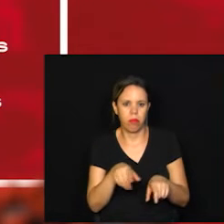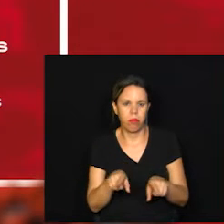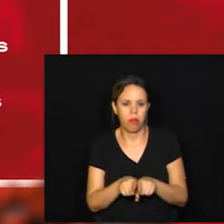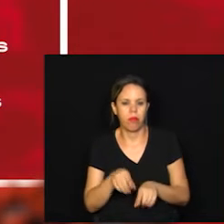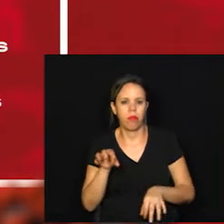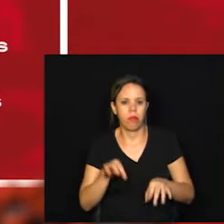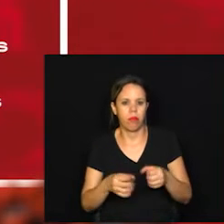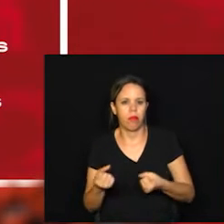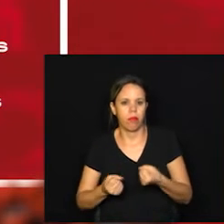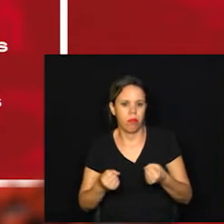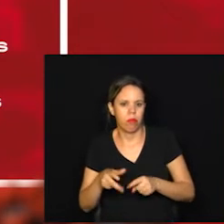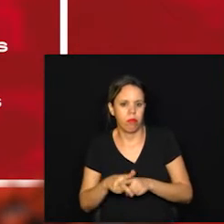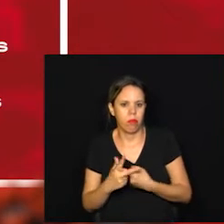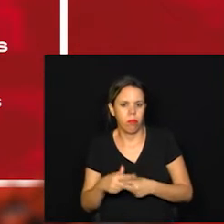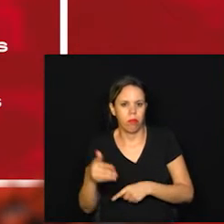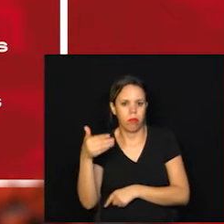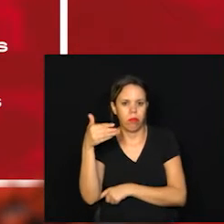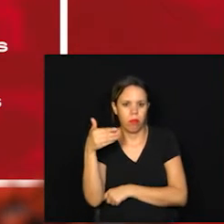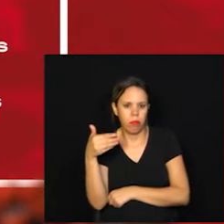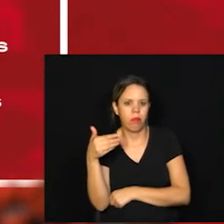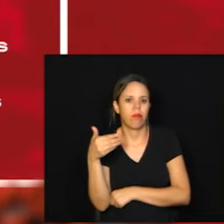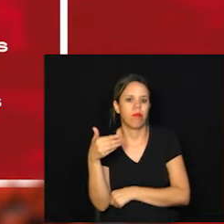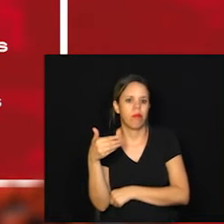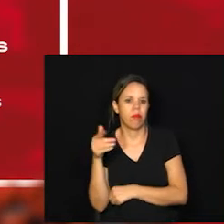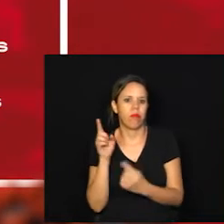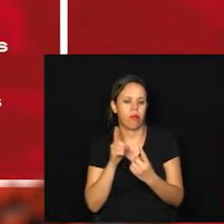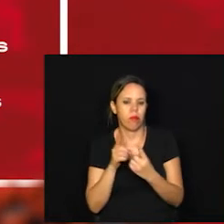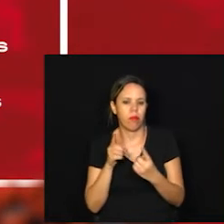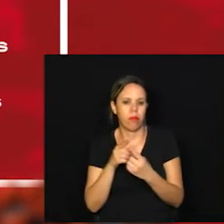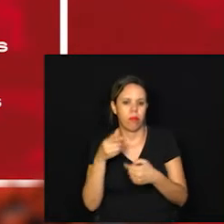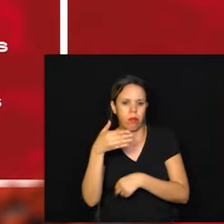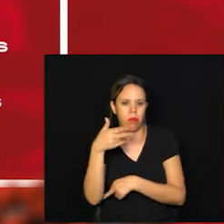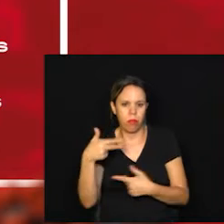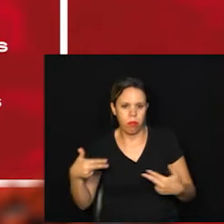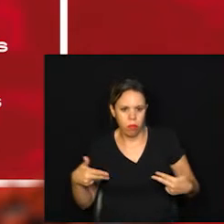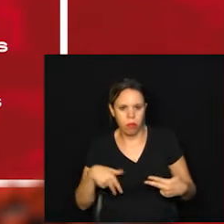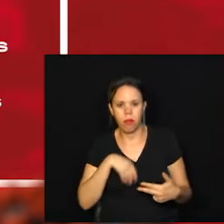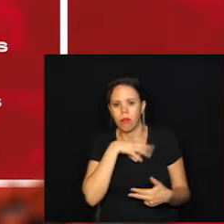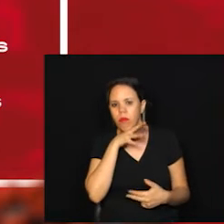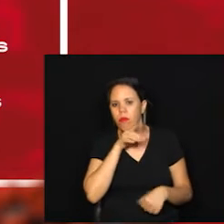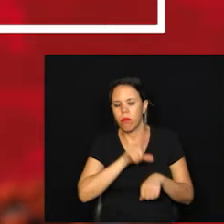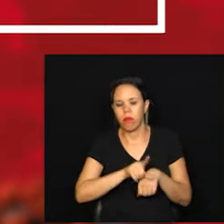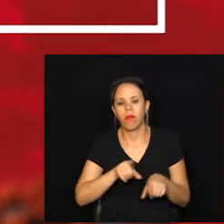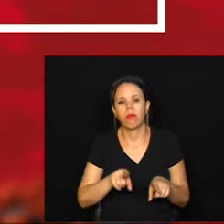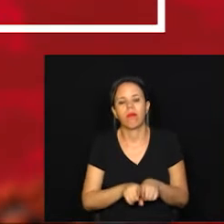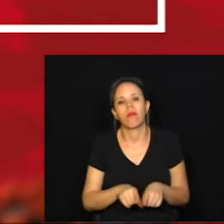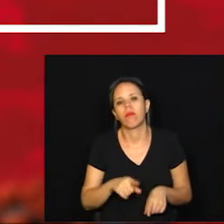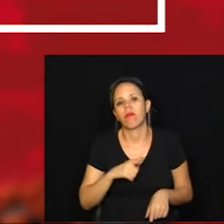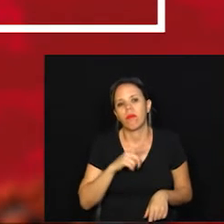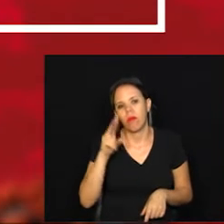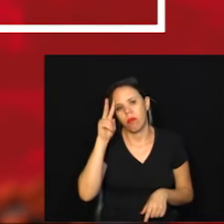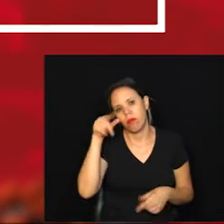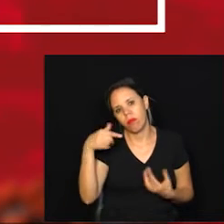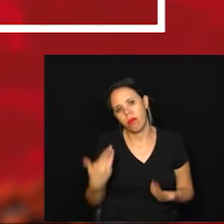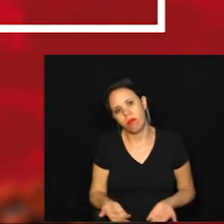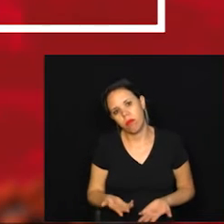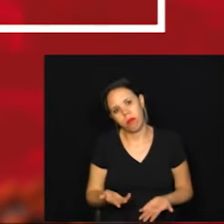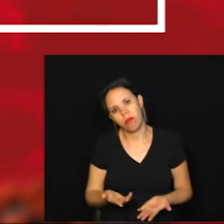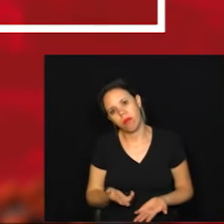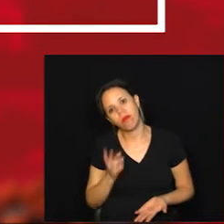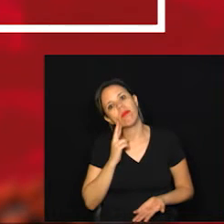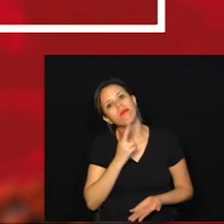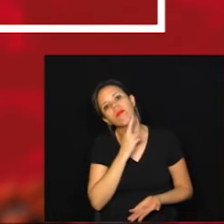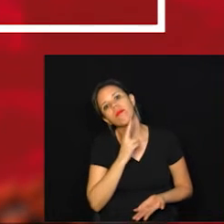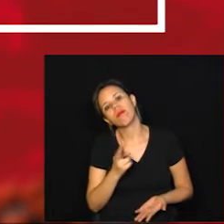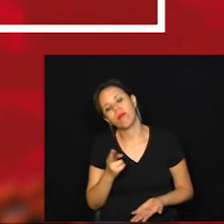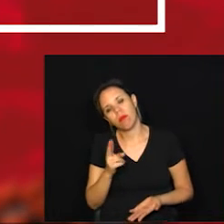transportadoras, oficinas de veículos, hotéis, pousadas, serviços de hotelaria e pet shops. Lembrando que a gente tem aí, olha, os